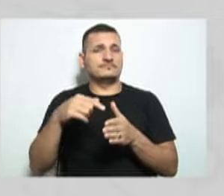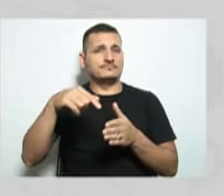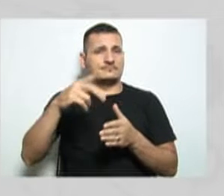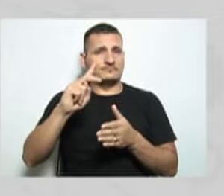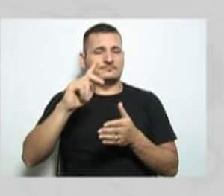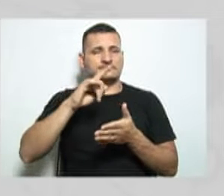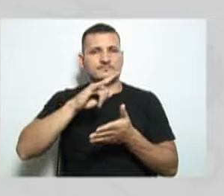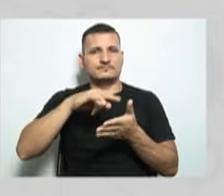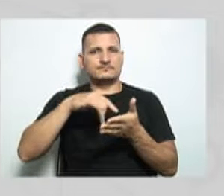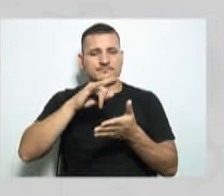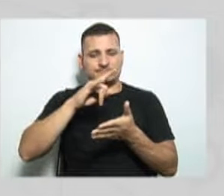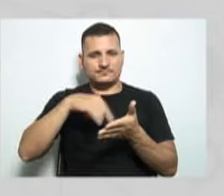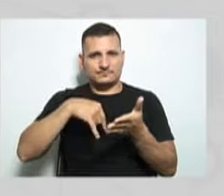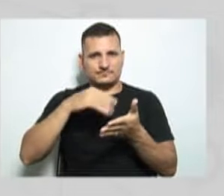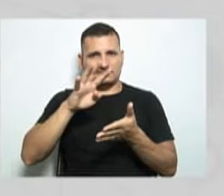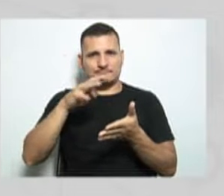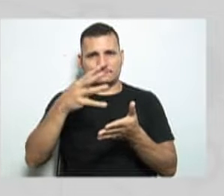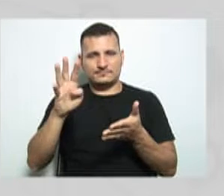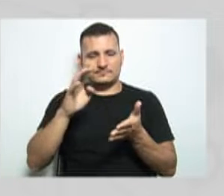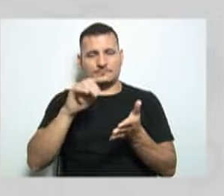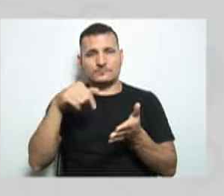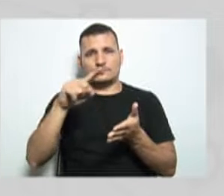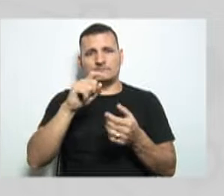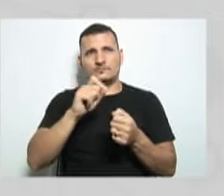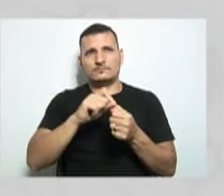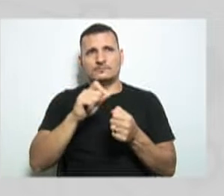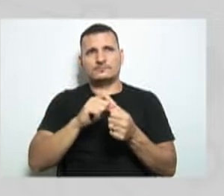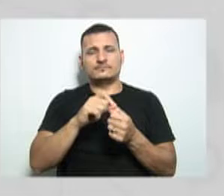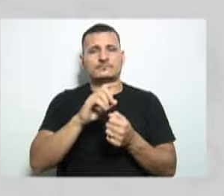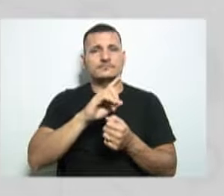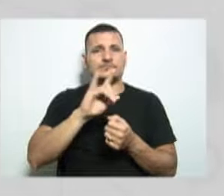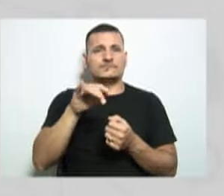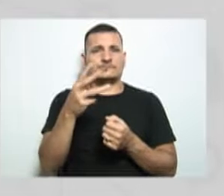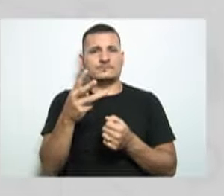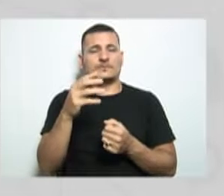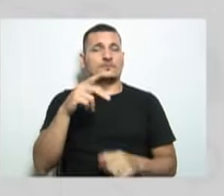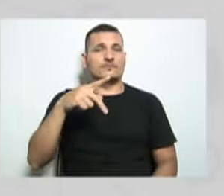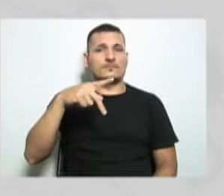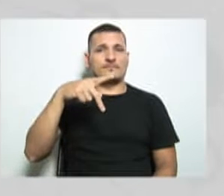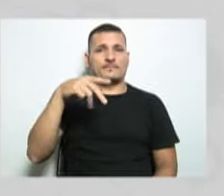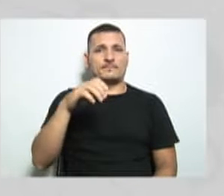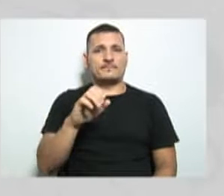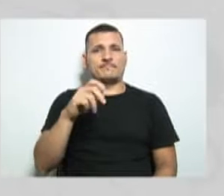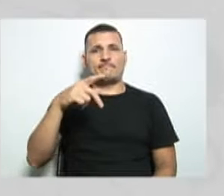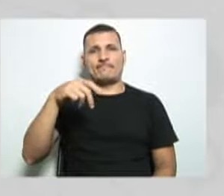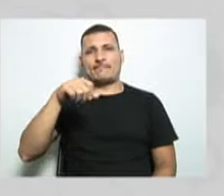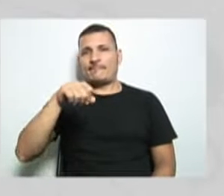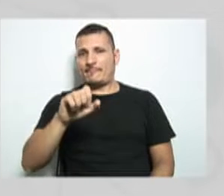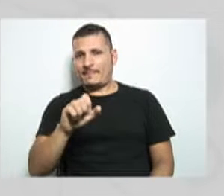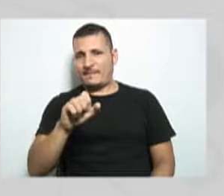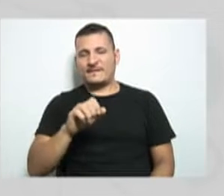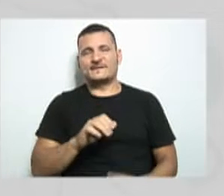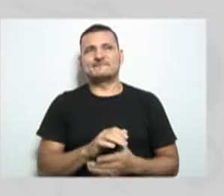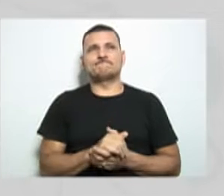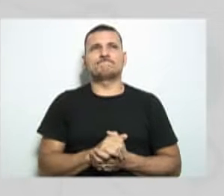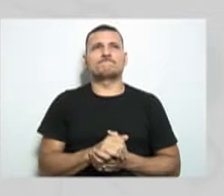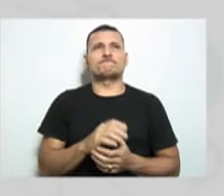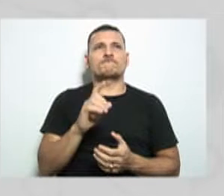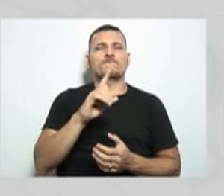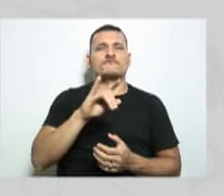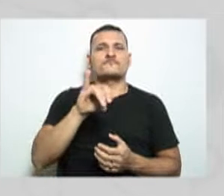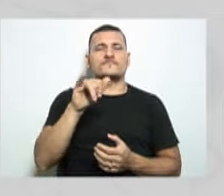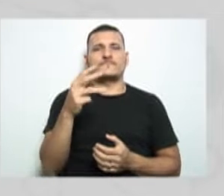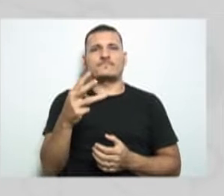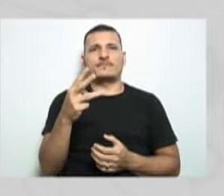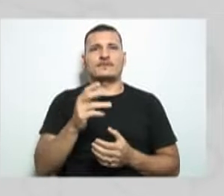esse o modelo. Vocês vão fazer no dia 3, no método PEPS, tá? Primeiro o método PEPS. No dia 3, eu vou